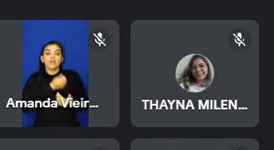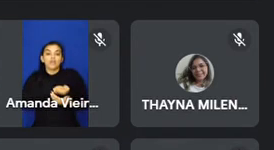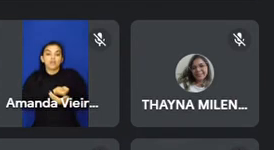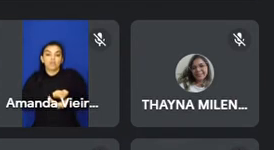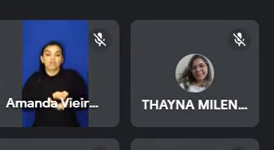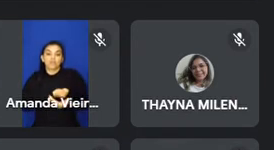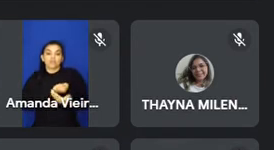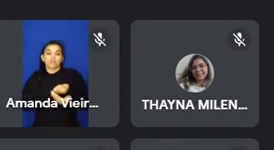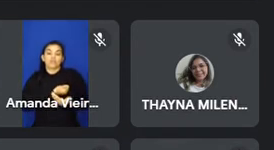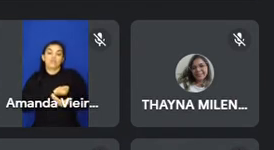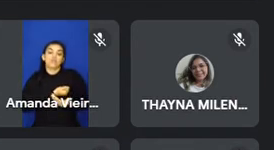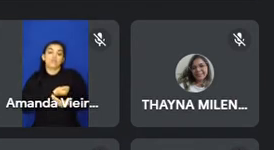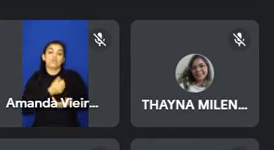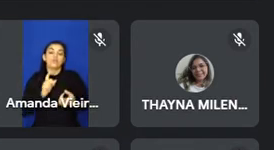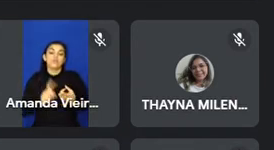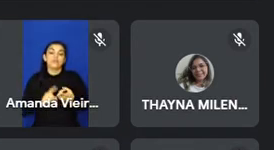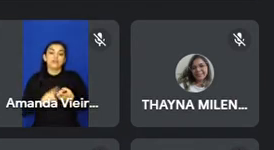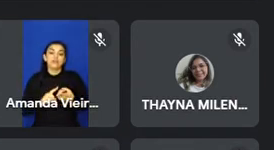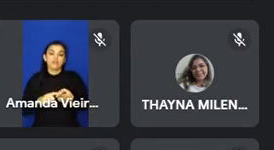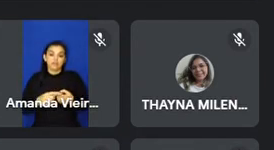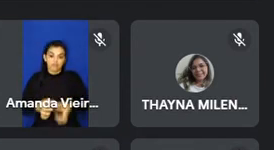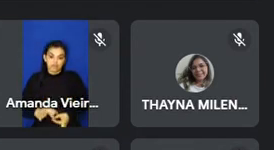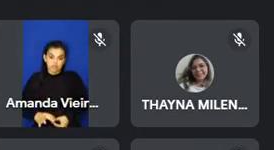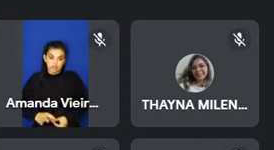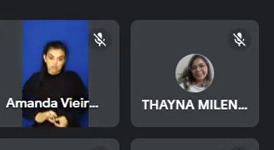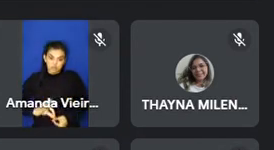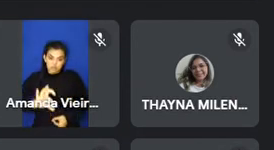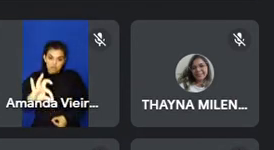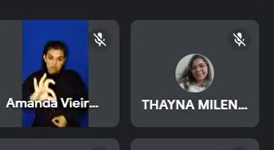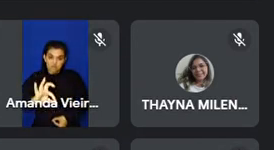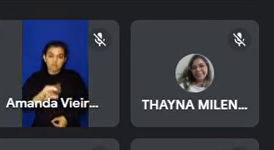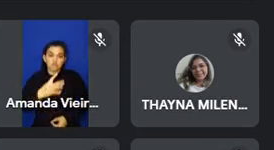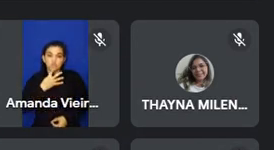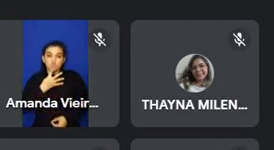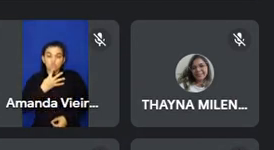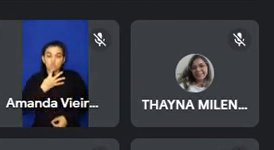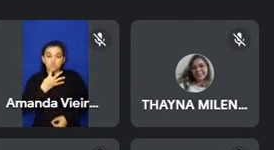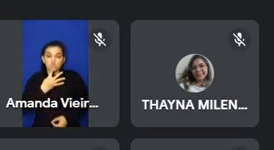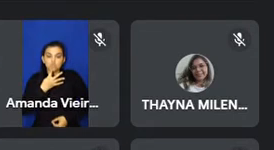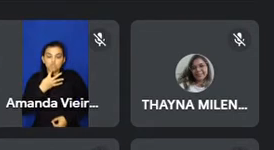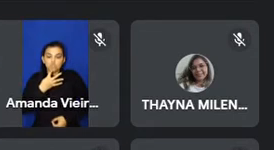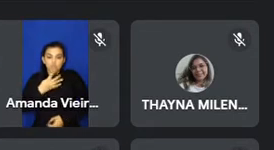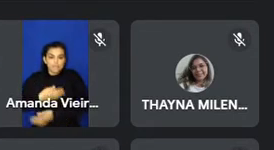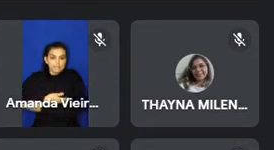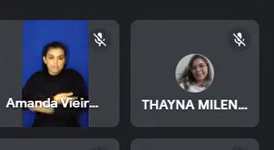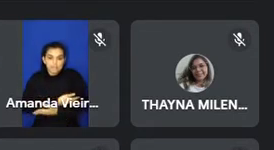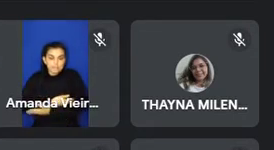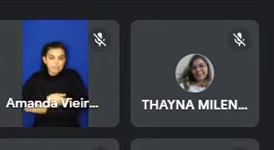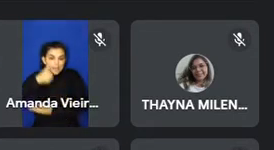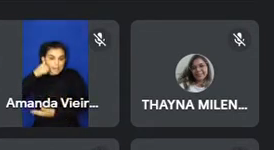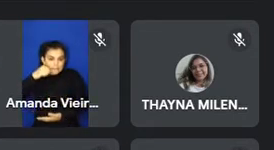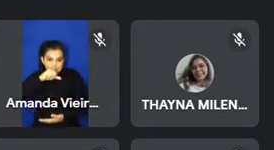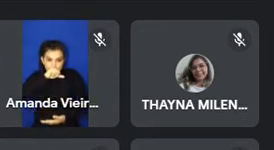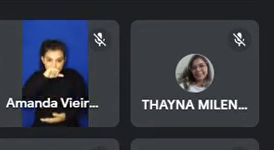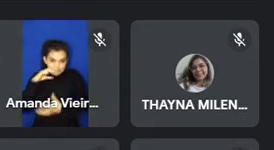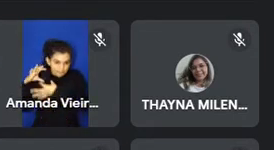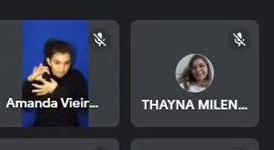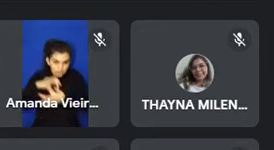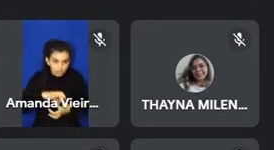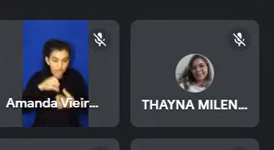né, do cordão umbilical que o feto recebe os anticorpos da mãe e também os anticorpos através do